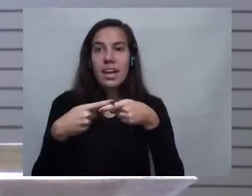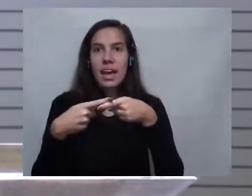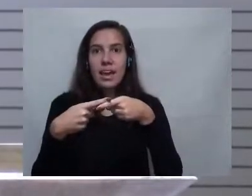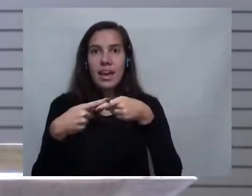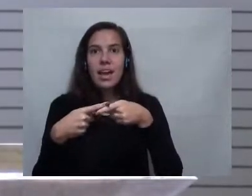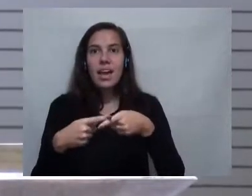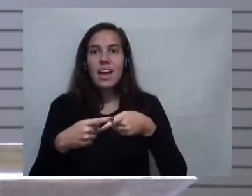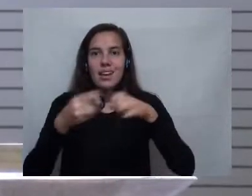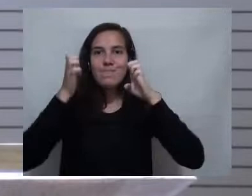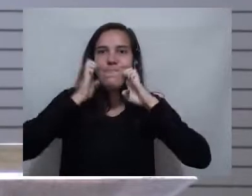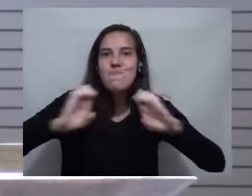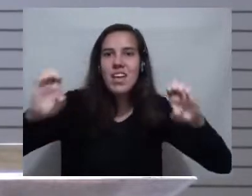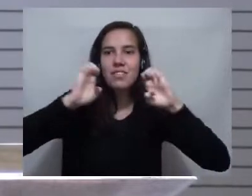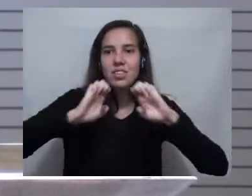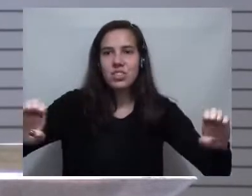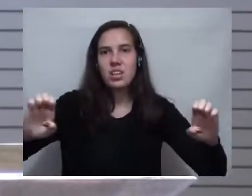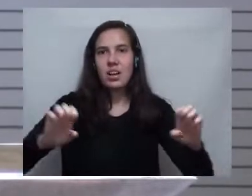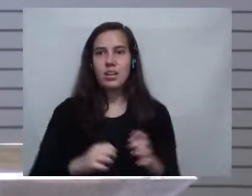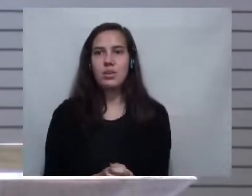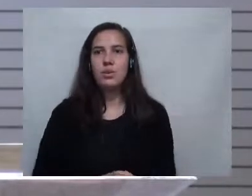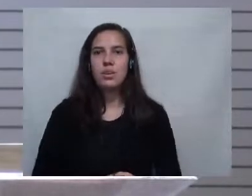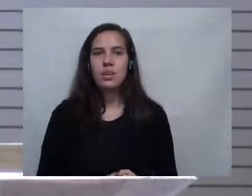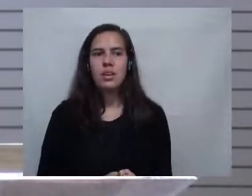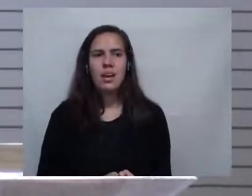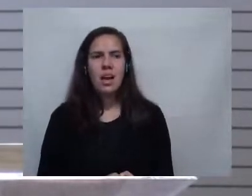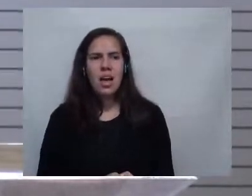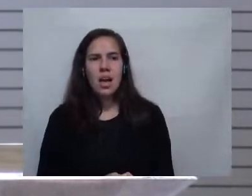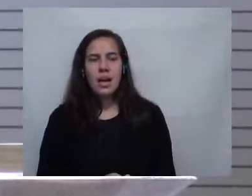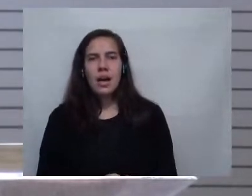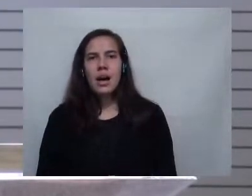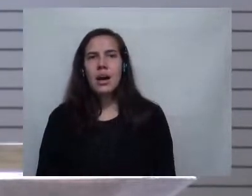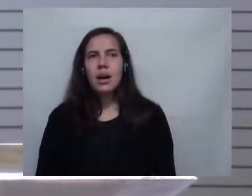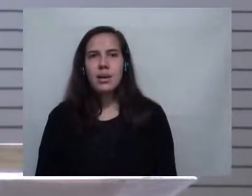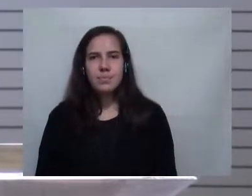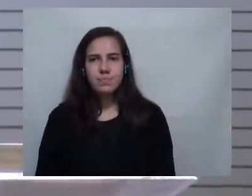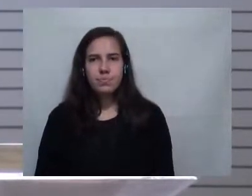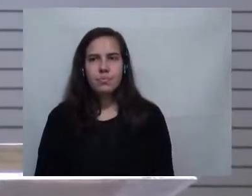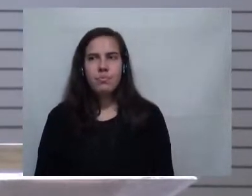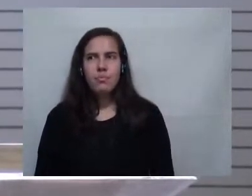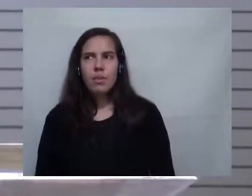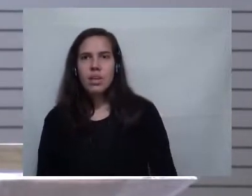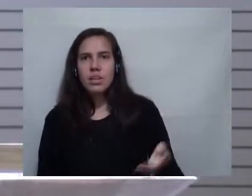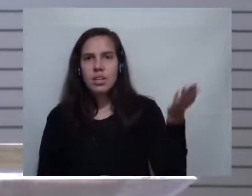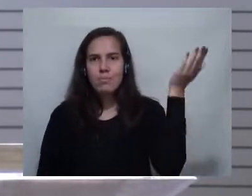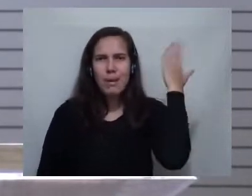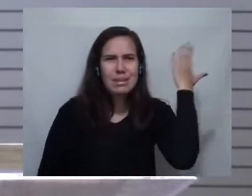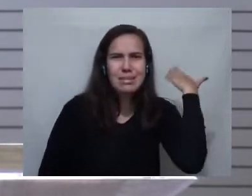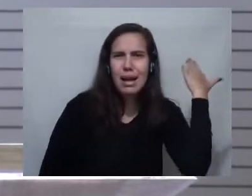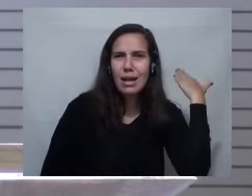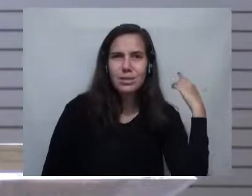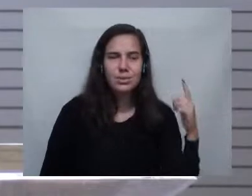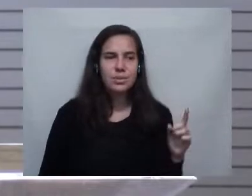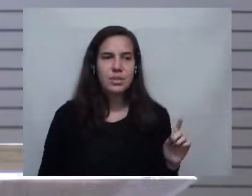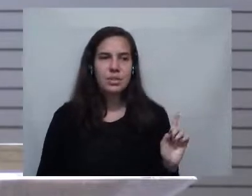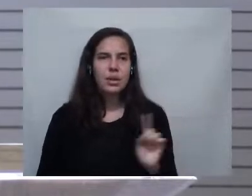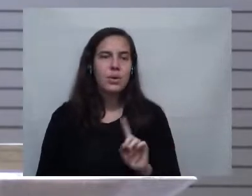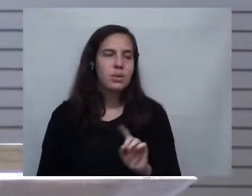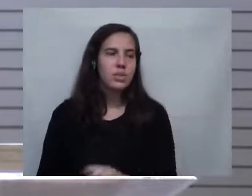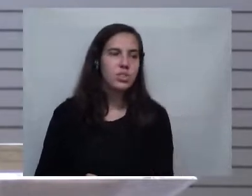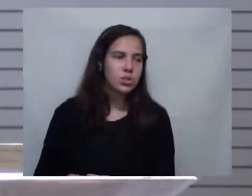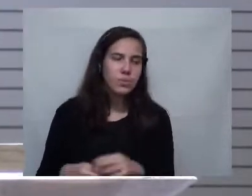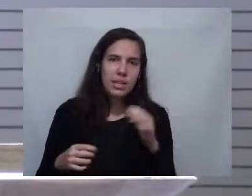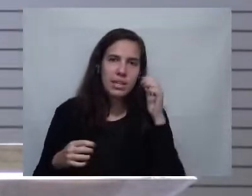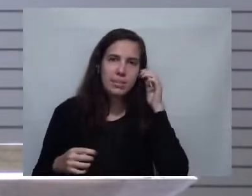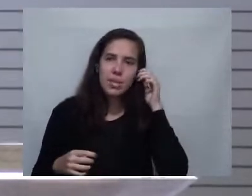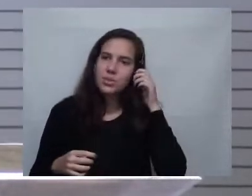fosse somente uma história contada boca-a-boca eu não teria condição e